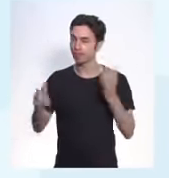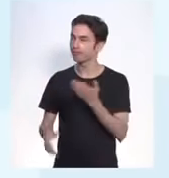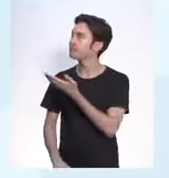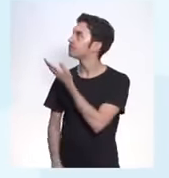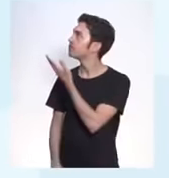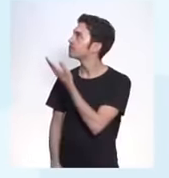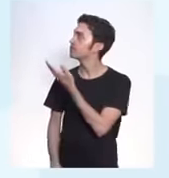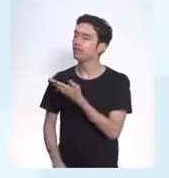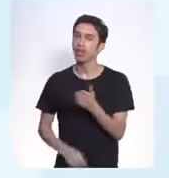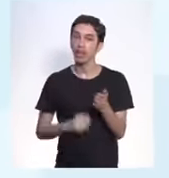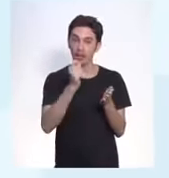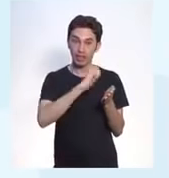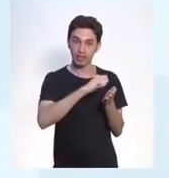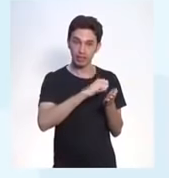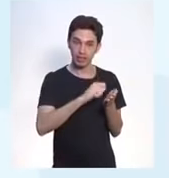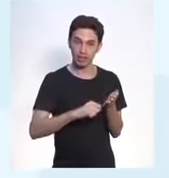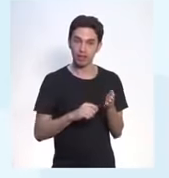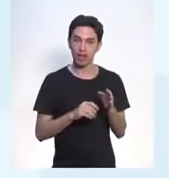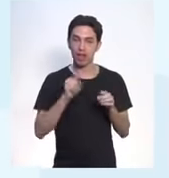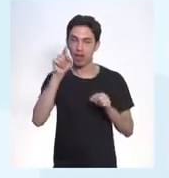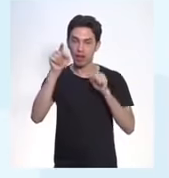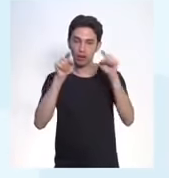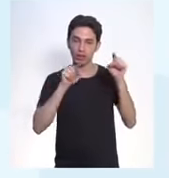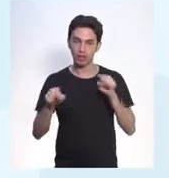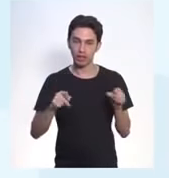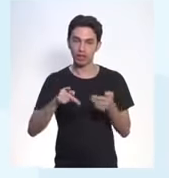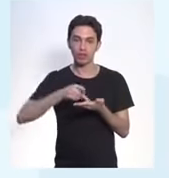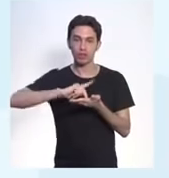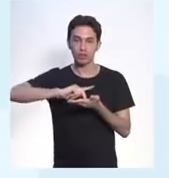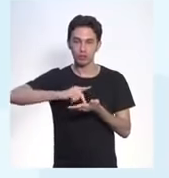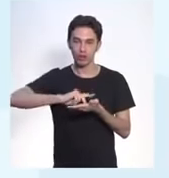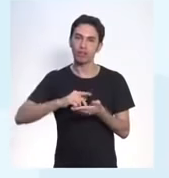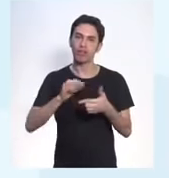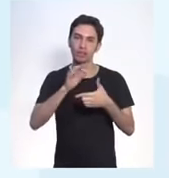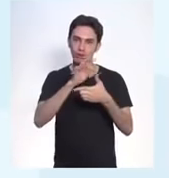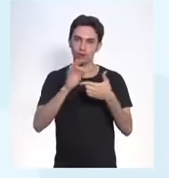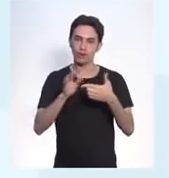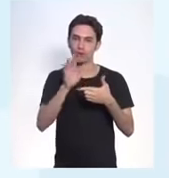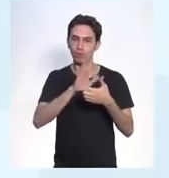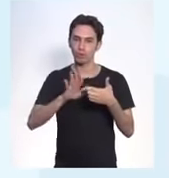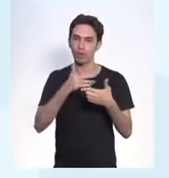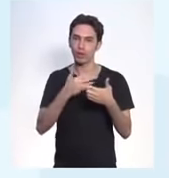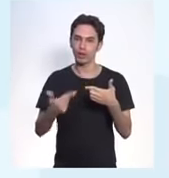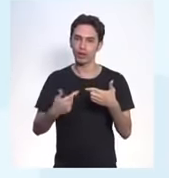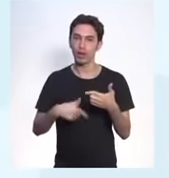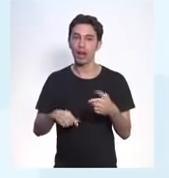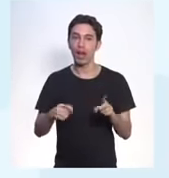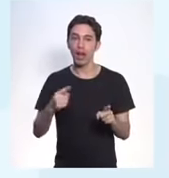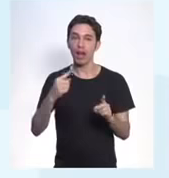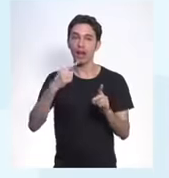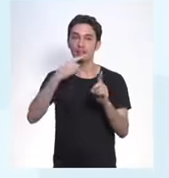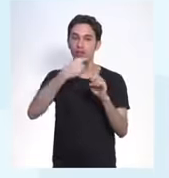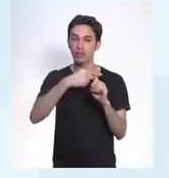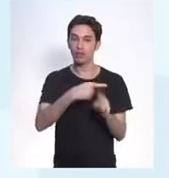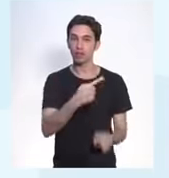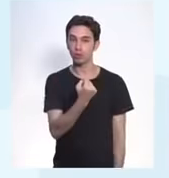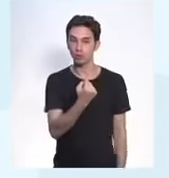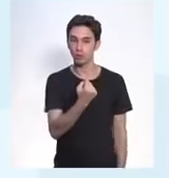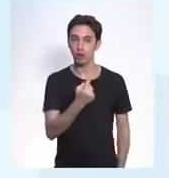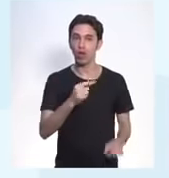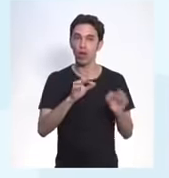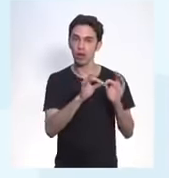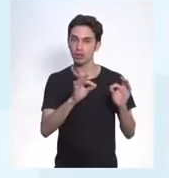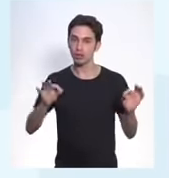Escreva as coordenadas dos vértices de um plano de um polígono né adicionando um a sua abscissa